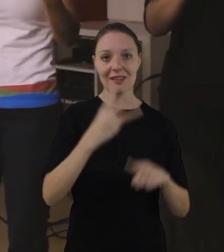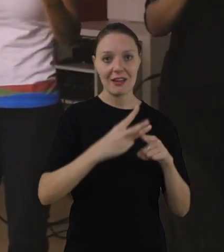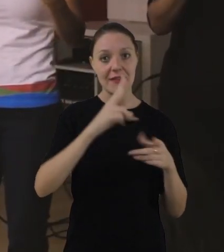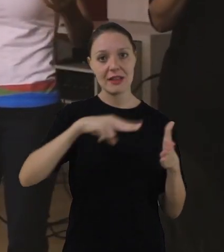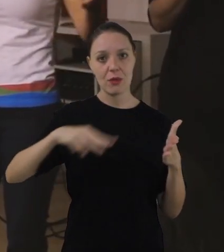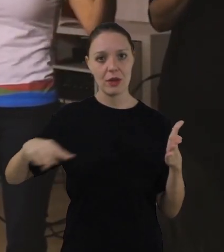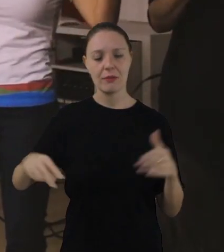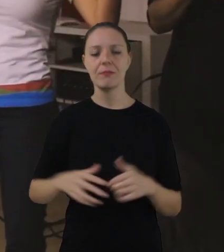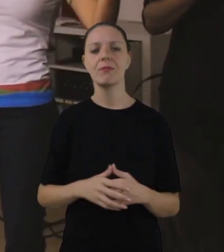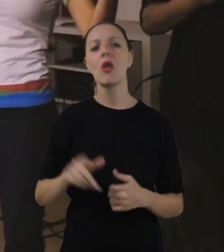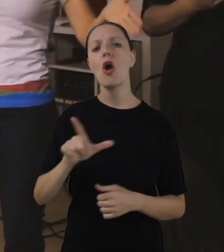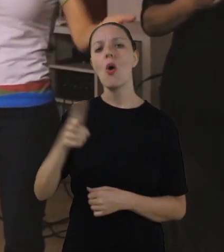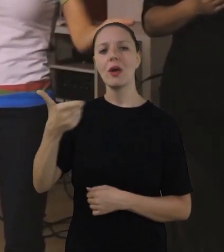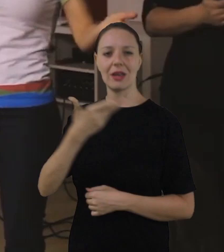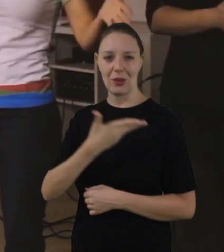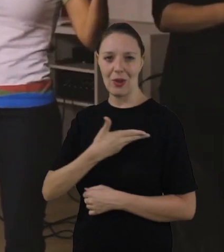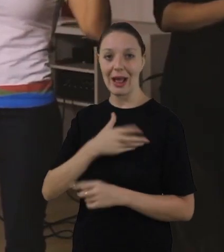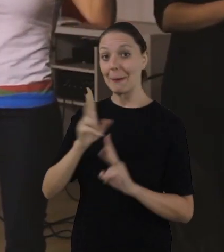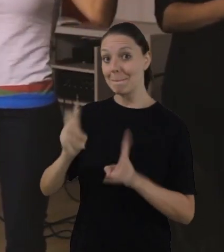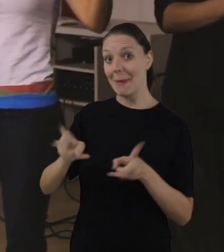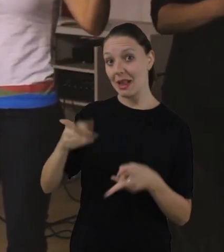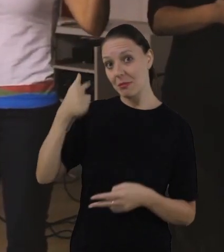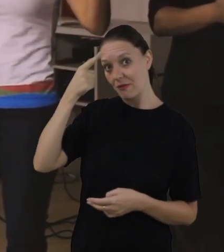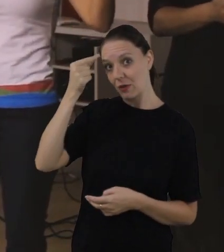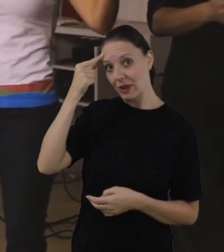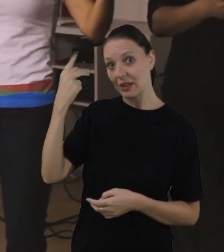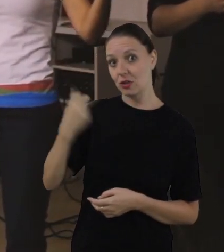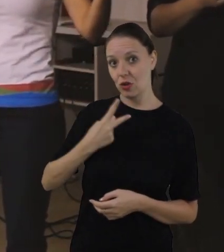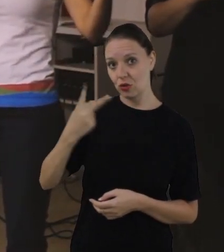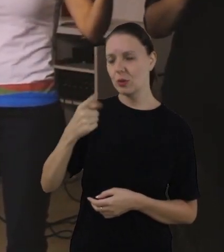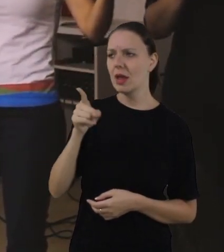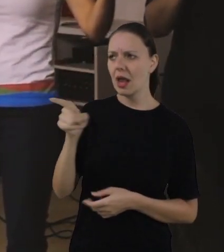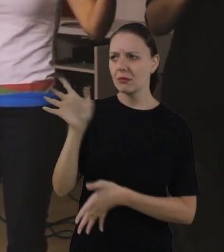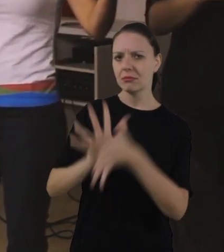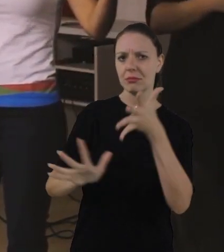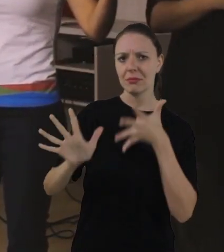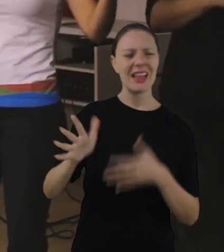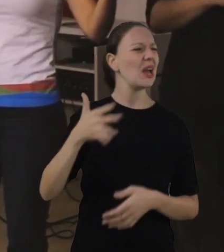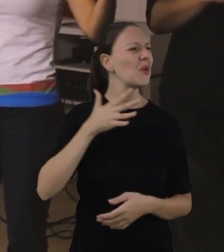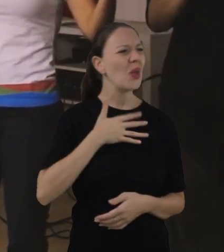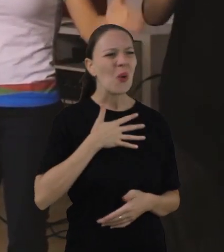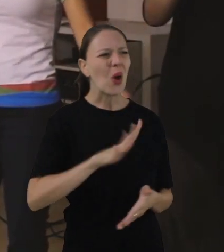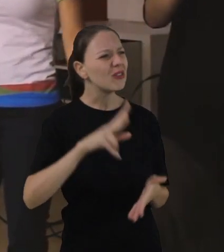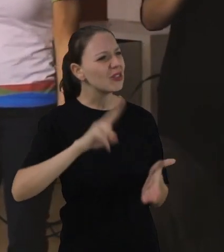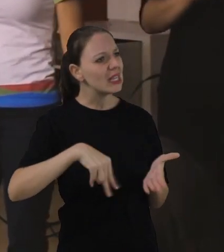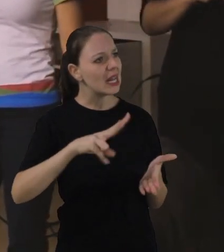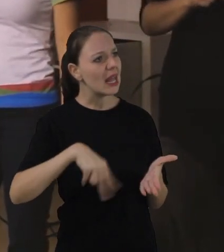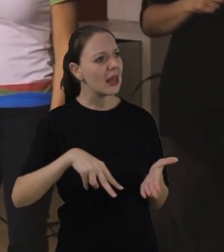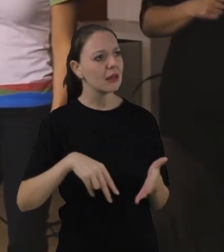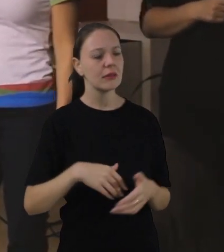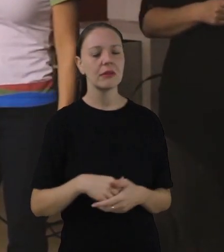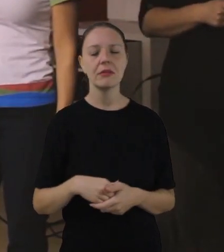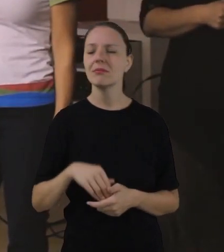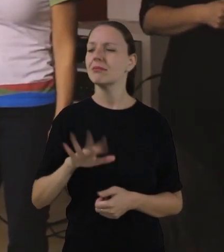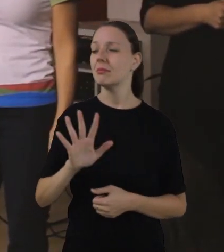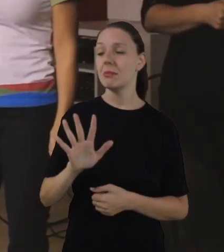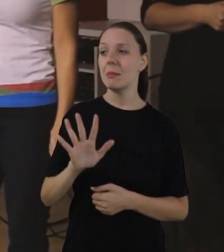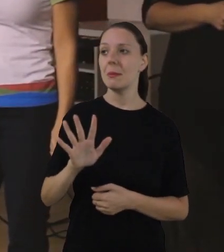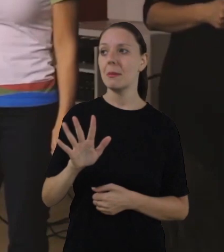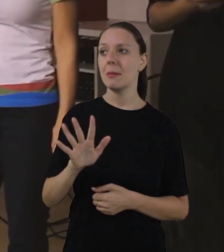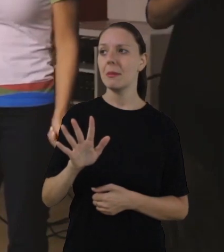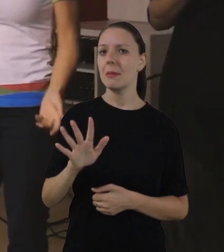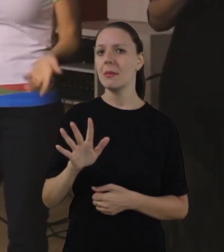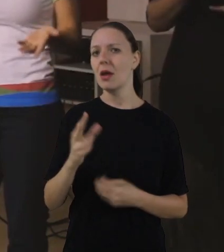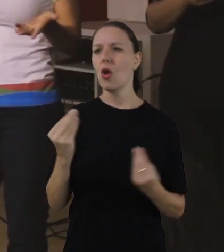ler o livro. E uma colega minha, da mesma faculdade de letras, falou para mim assim, eu não gosto muito de ler.